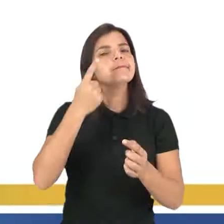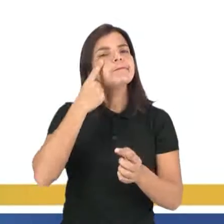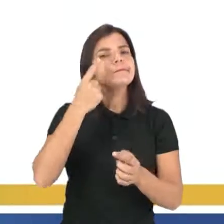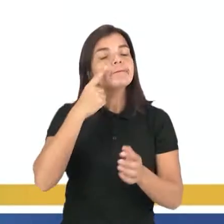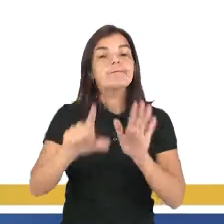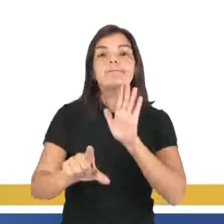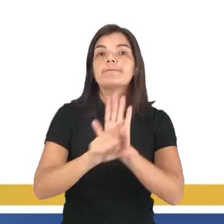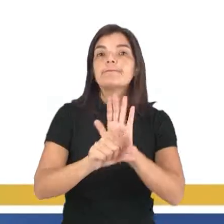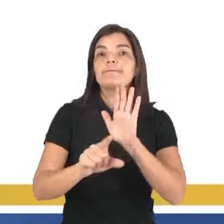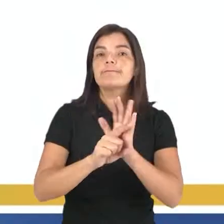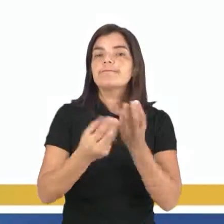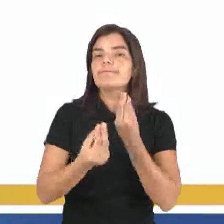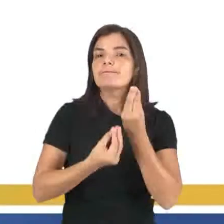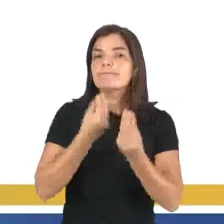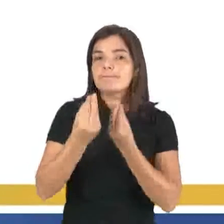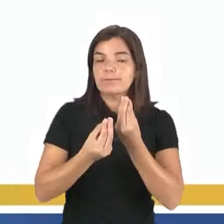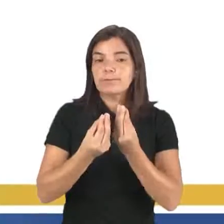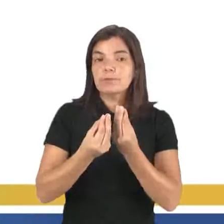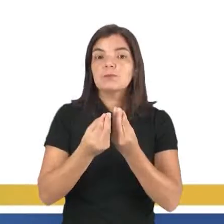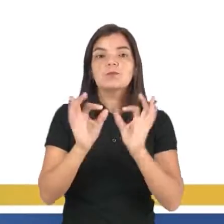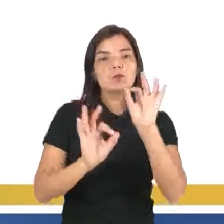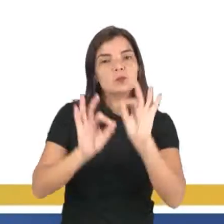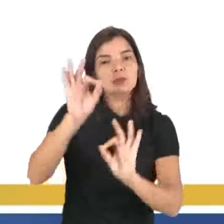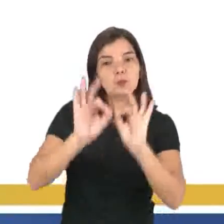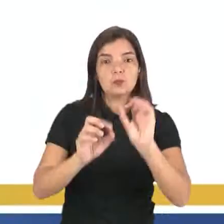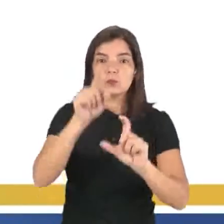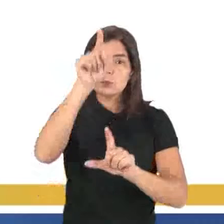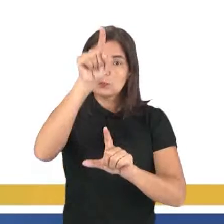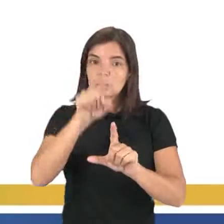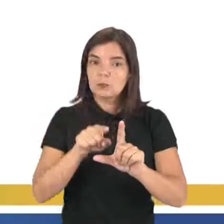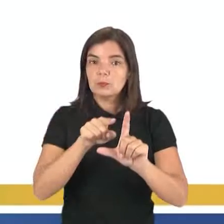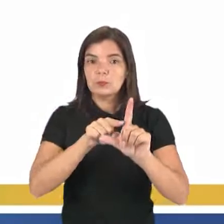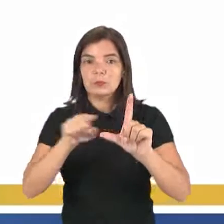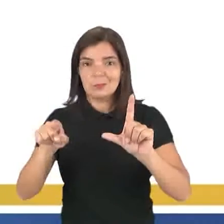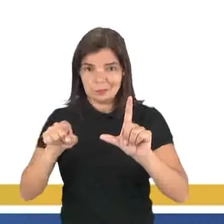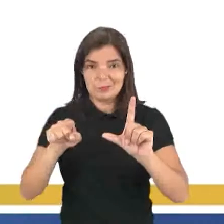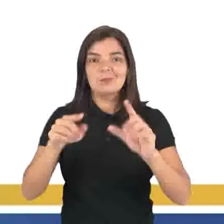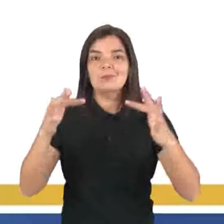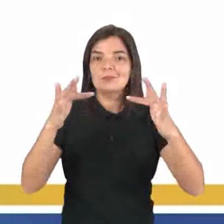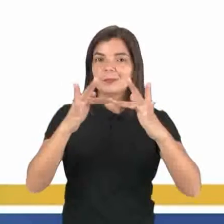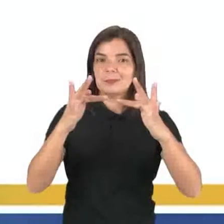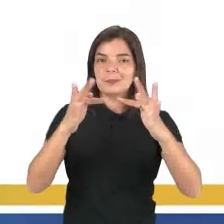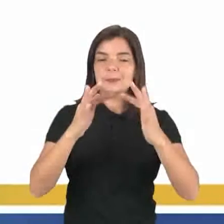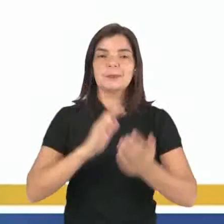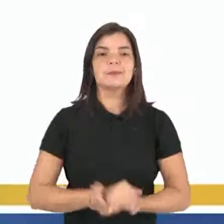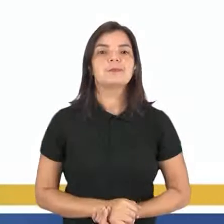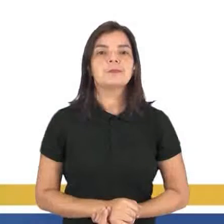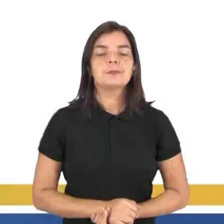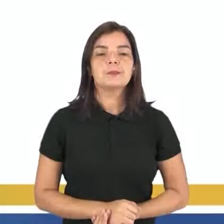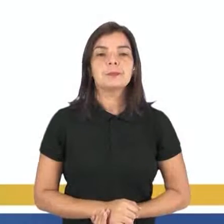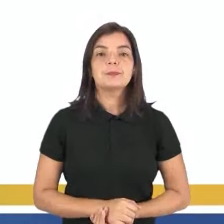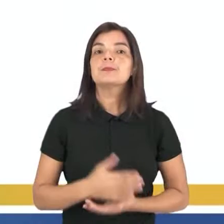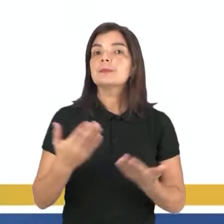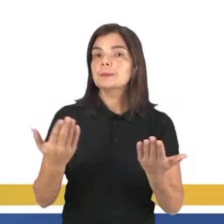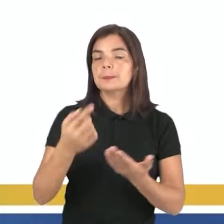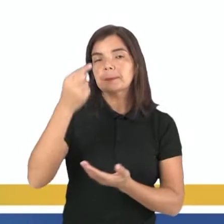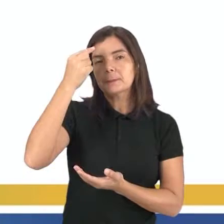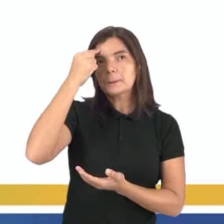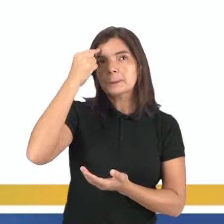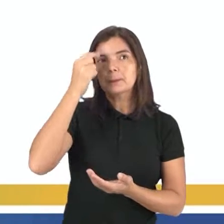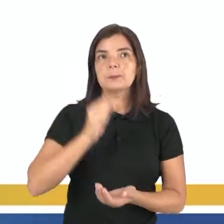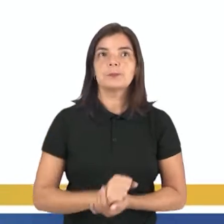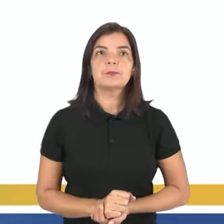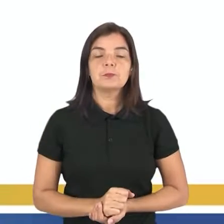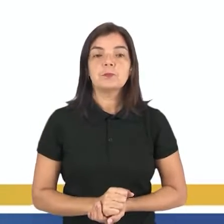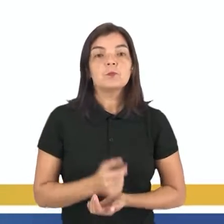de formação e também construa o gráfico dessa função. Então vamos resolver esse problema aqui pensando da seguinte